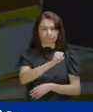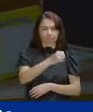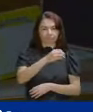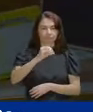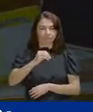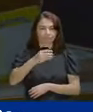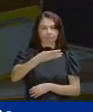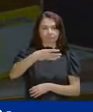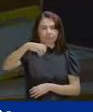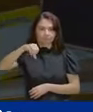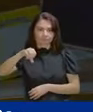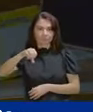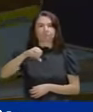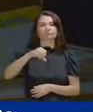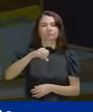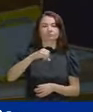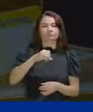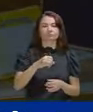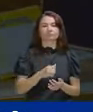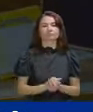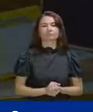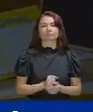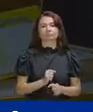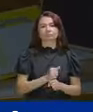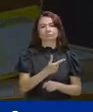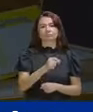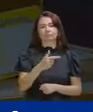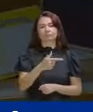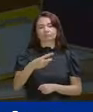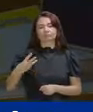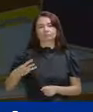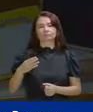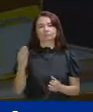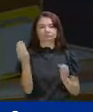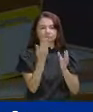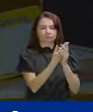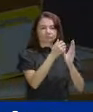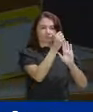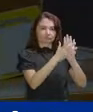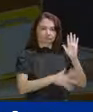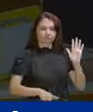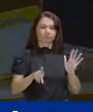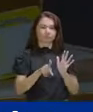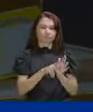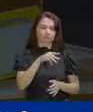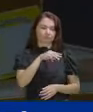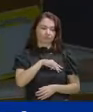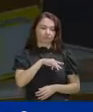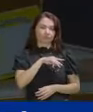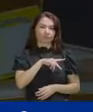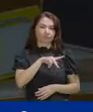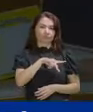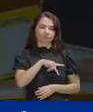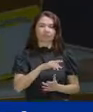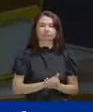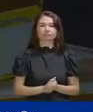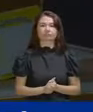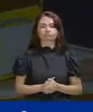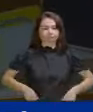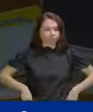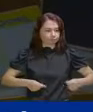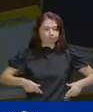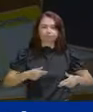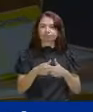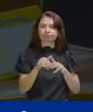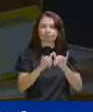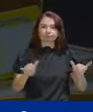de 2023. O Ministério Público opôs embargos de declaração sob o fundamento de que as despesas de recursos